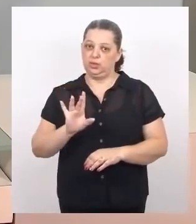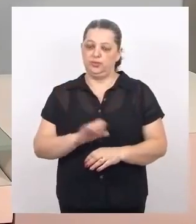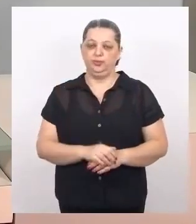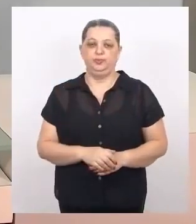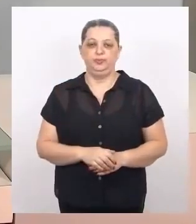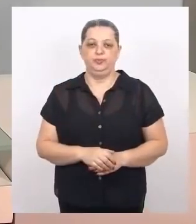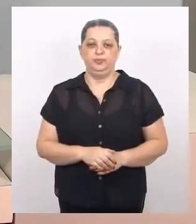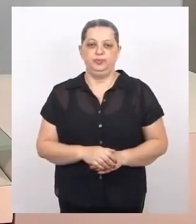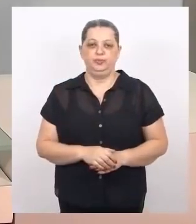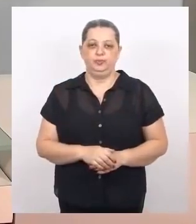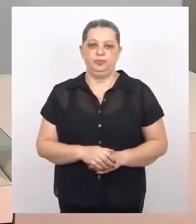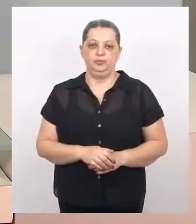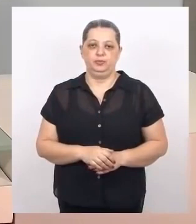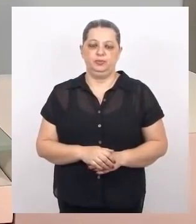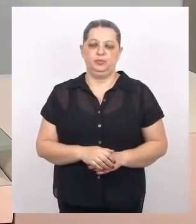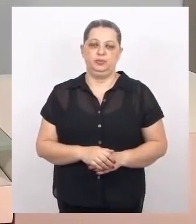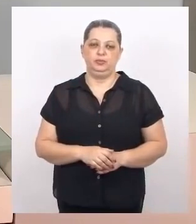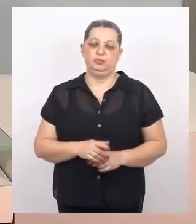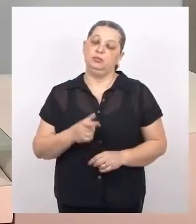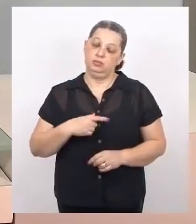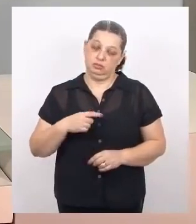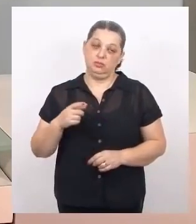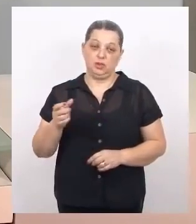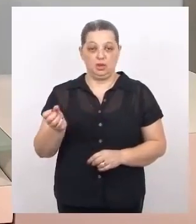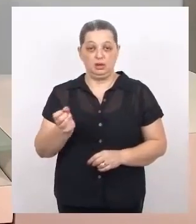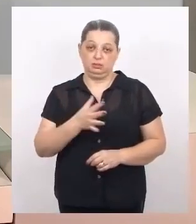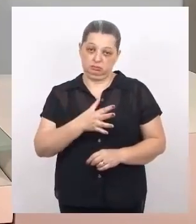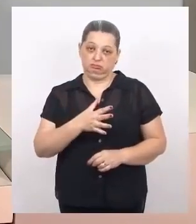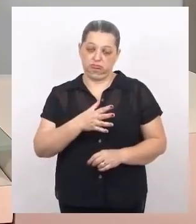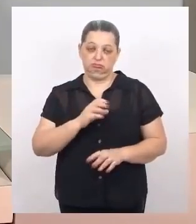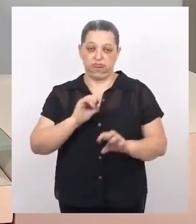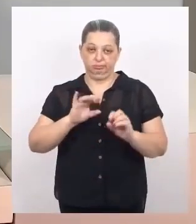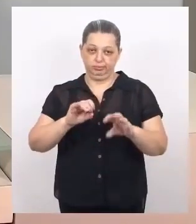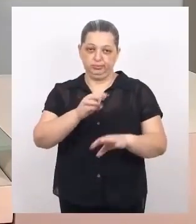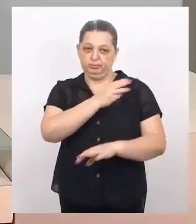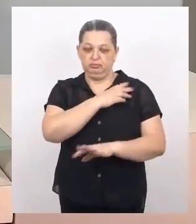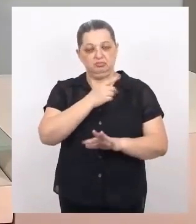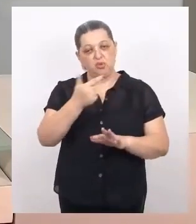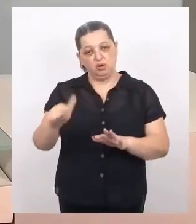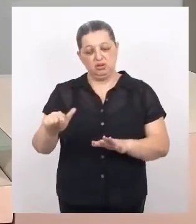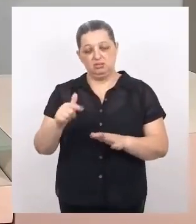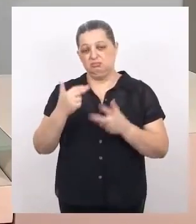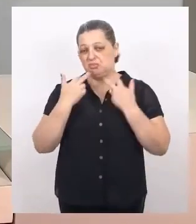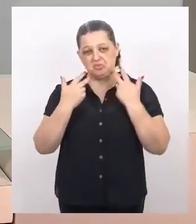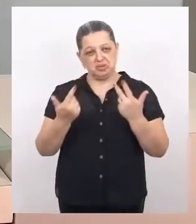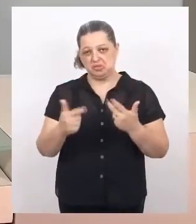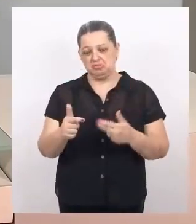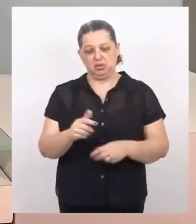é que o novo ensino médio é o que tem de mais diferente, né? O resto não tem muitas novidades.